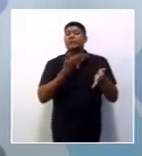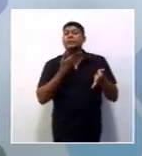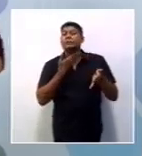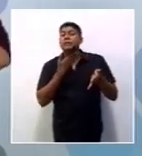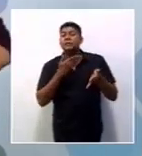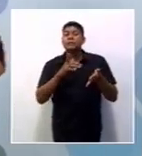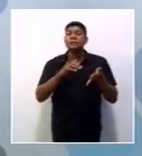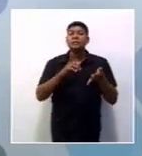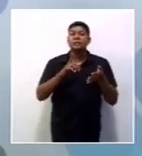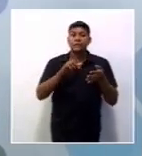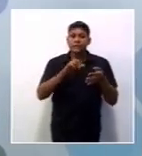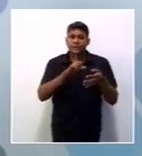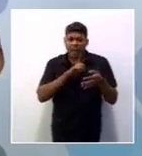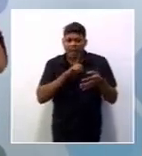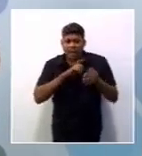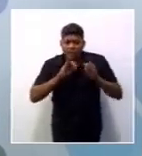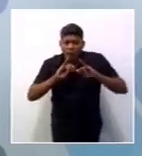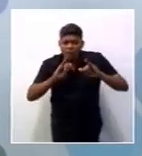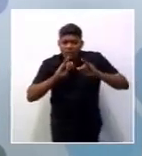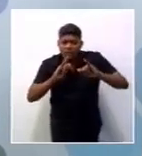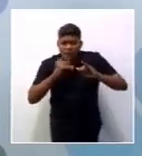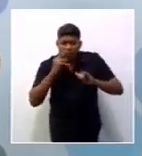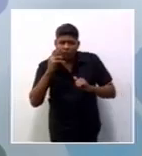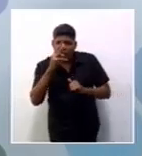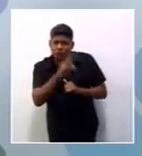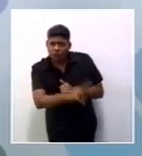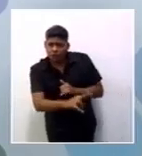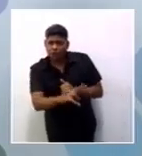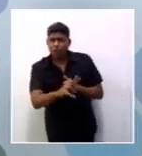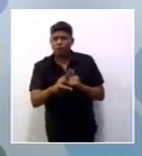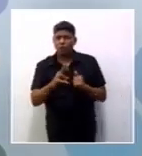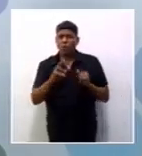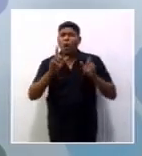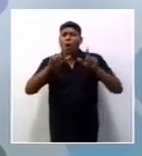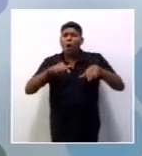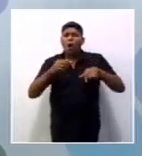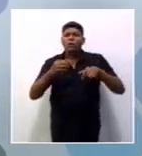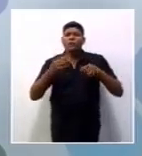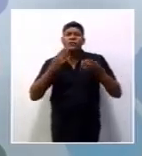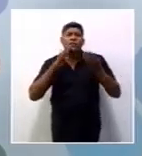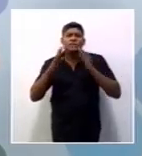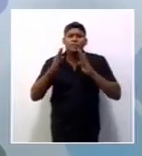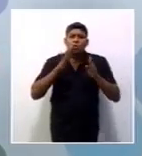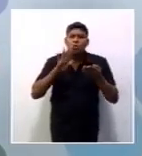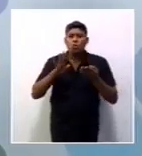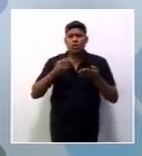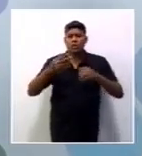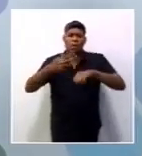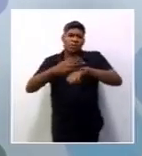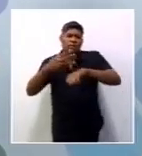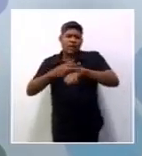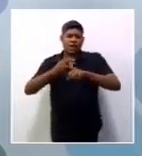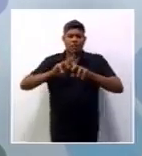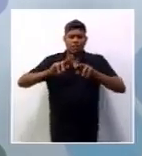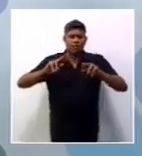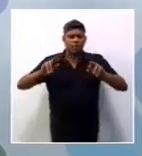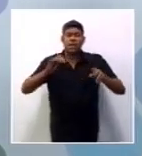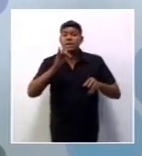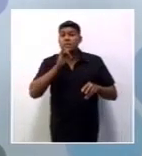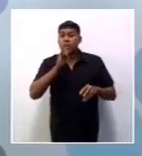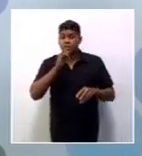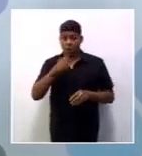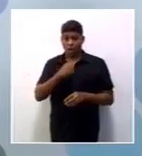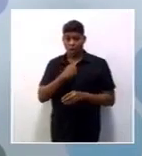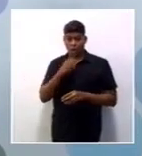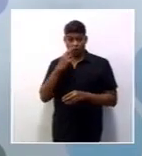vocês tiveram acesso a essa notícia, se vocês viram ela pelo Facebook, pelo WhatsApp ou por diversos meios. Então, por exemplo,